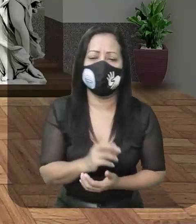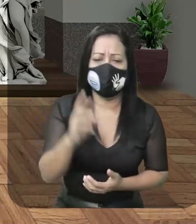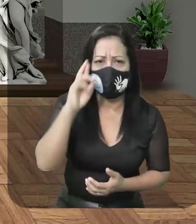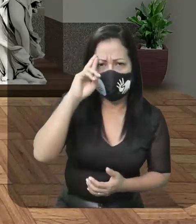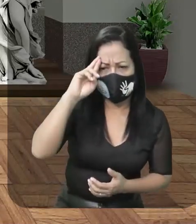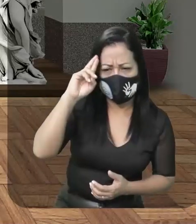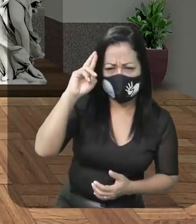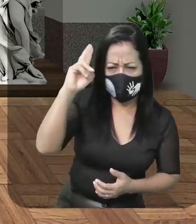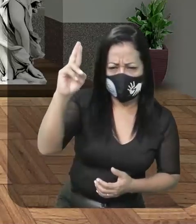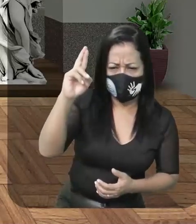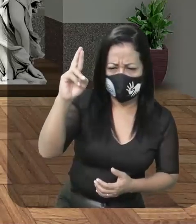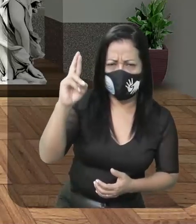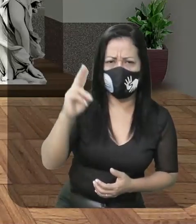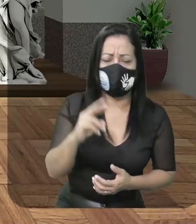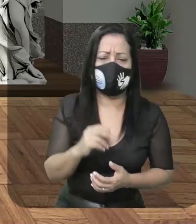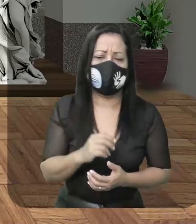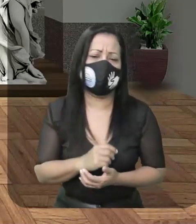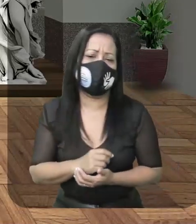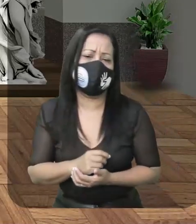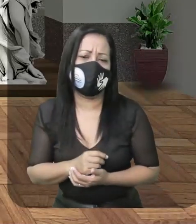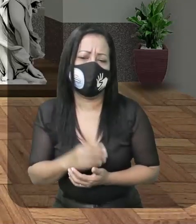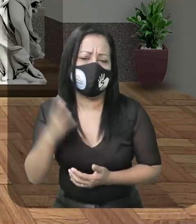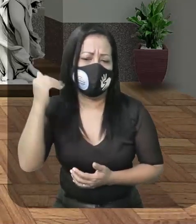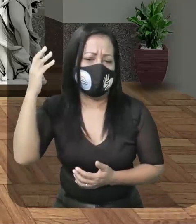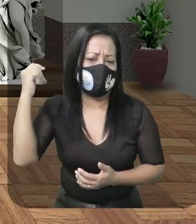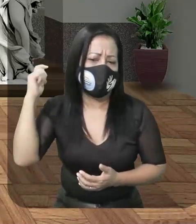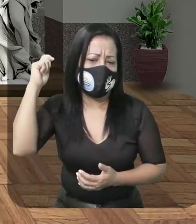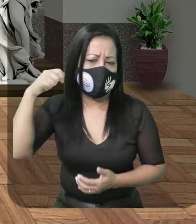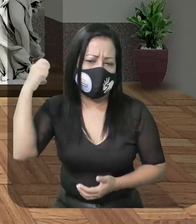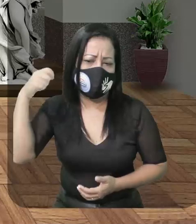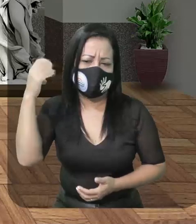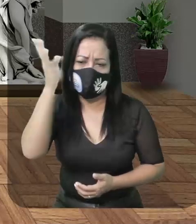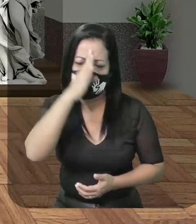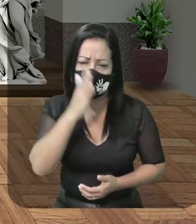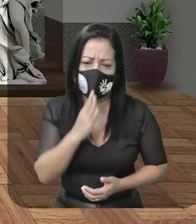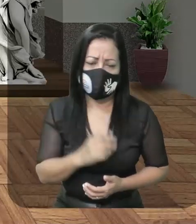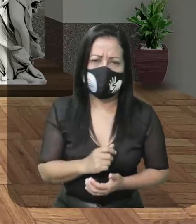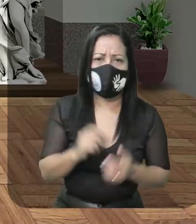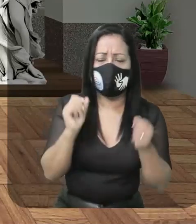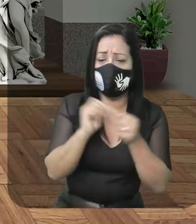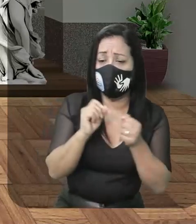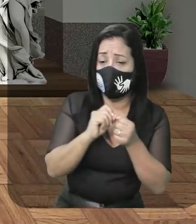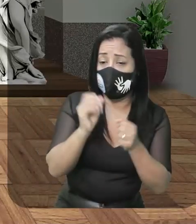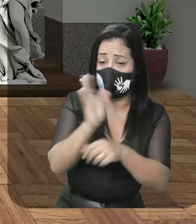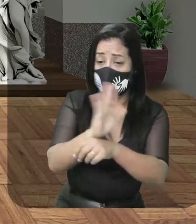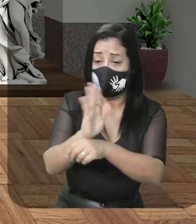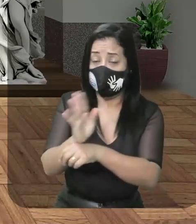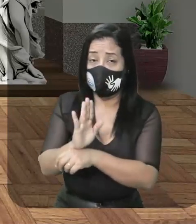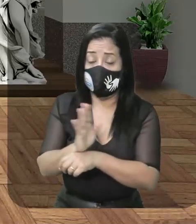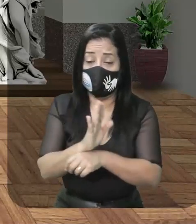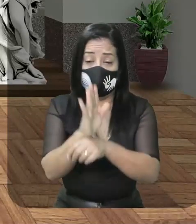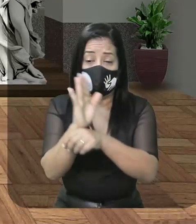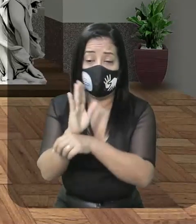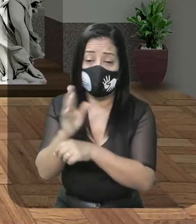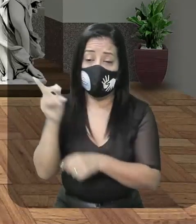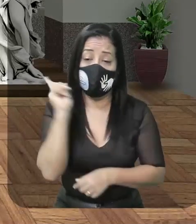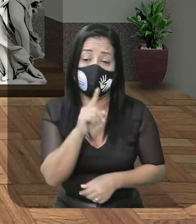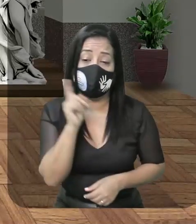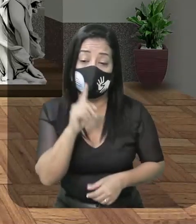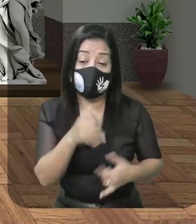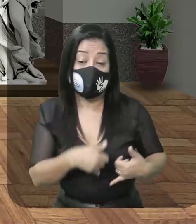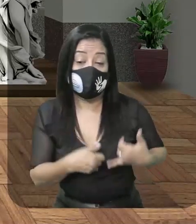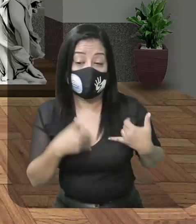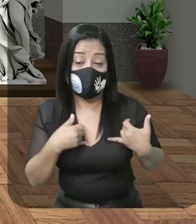que Rodrigo Santoro lá e tudo, brasileiro fazendo esses filmes de Hollywood, a gente se orgulha, né? E aí o Cheste lá e